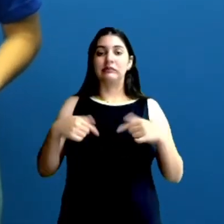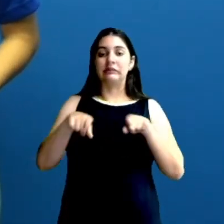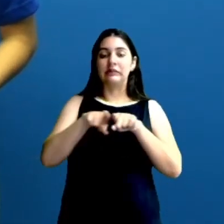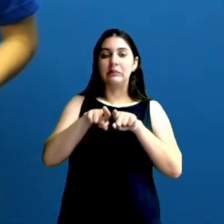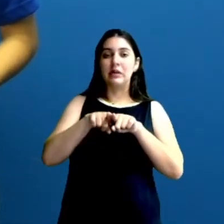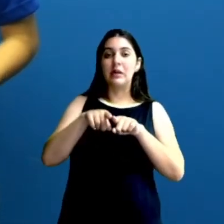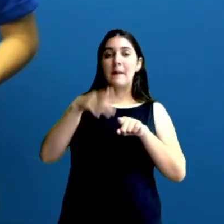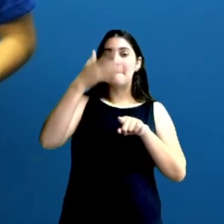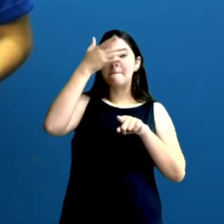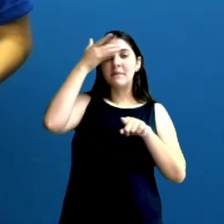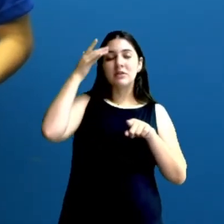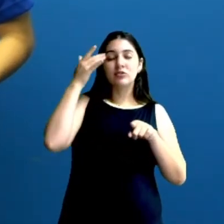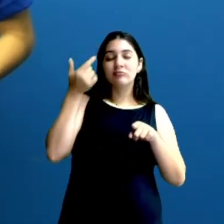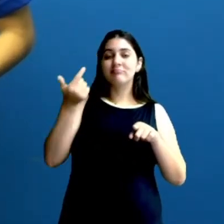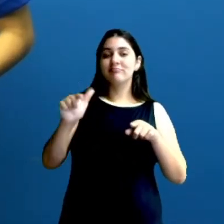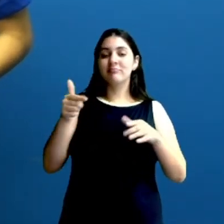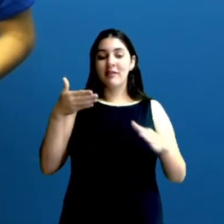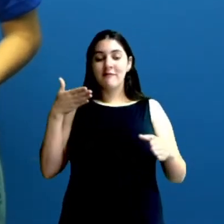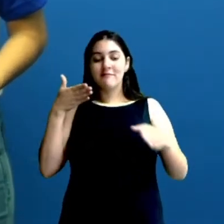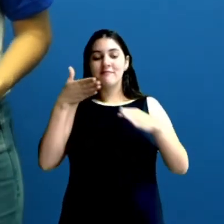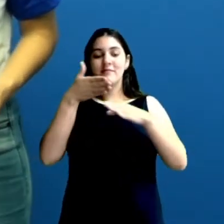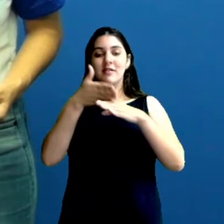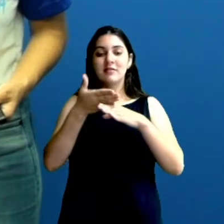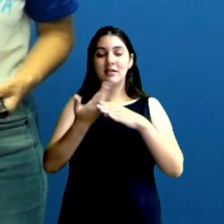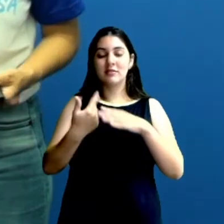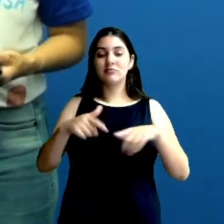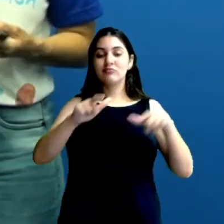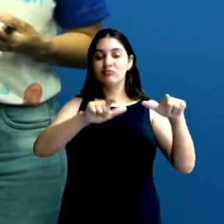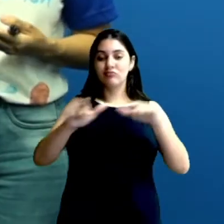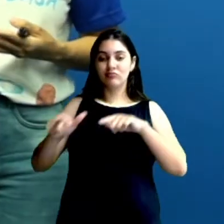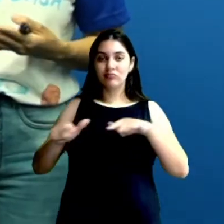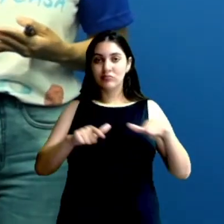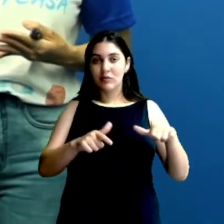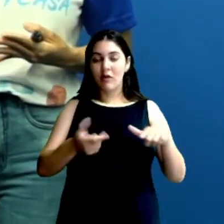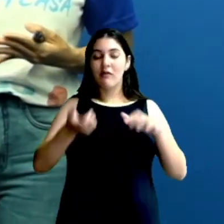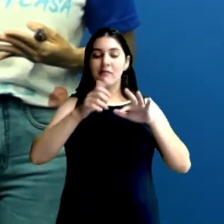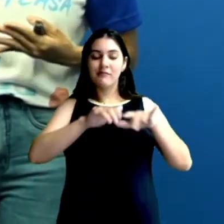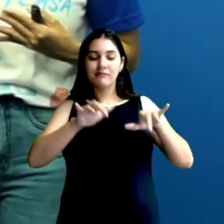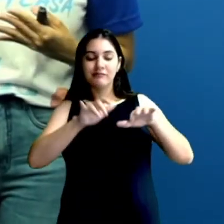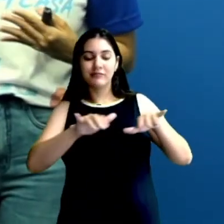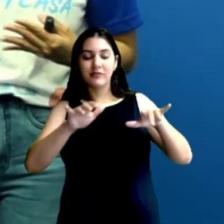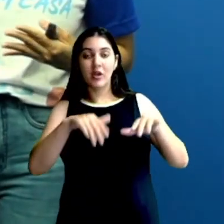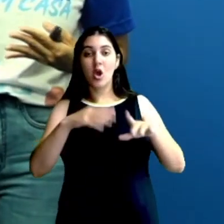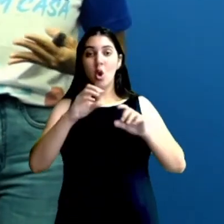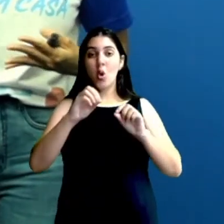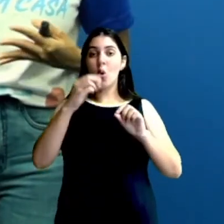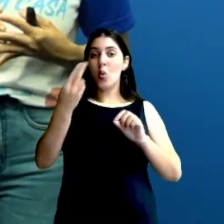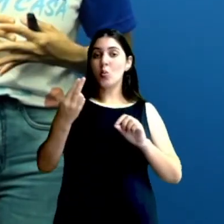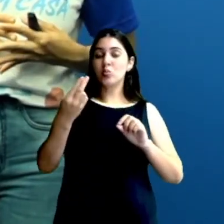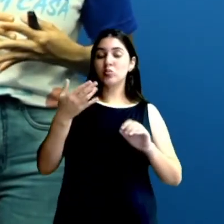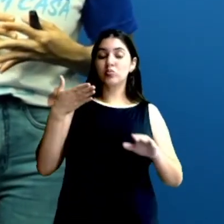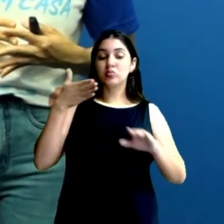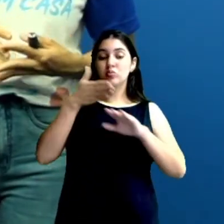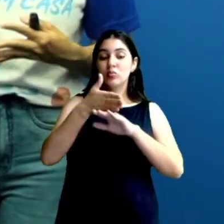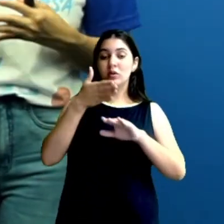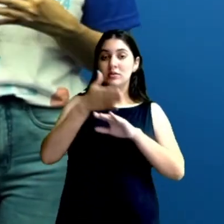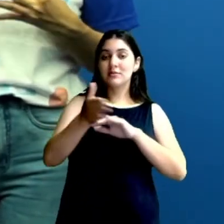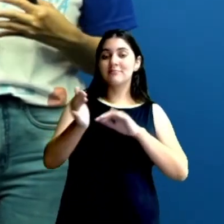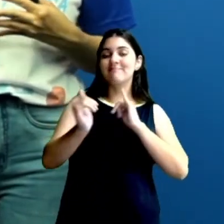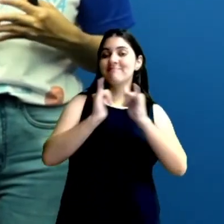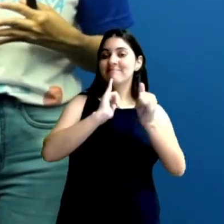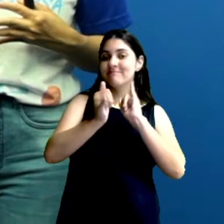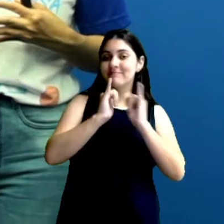não tiveram acesso a ambientes digitais ou acesso a ferramentas